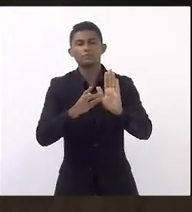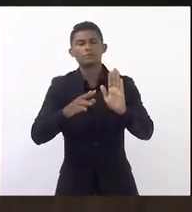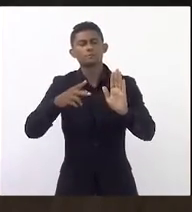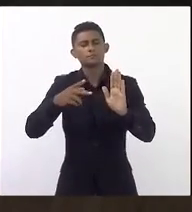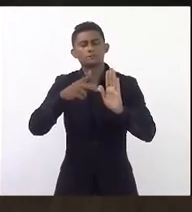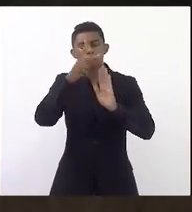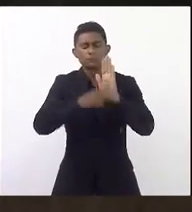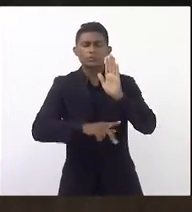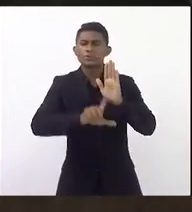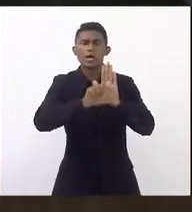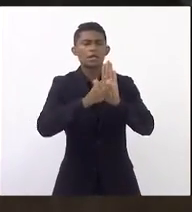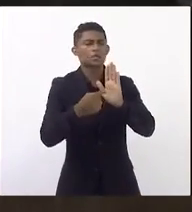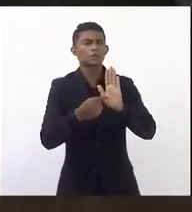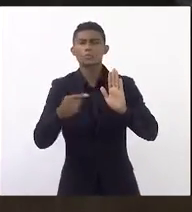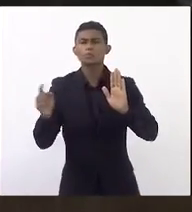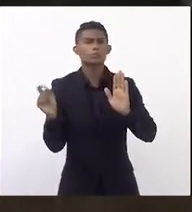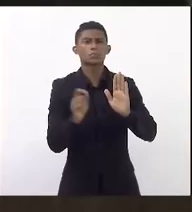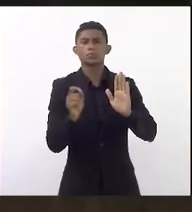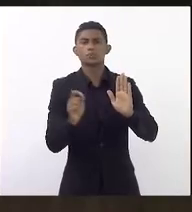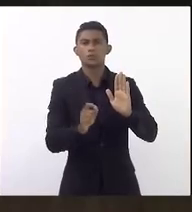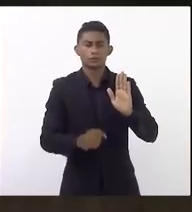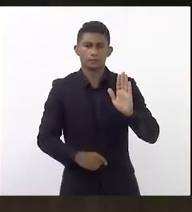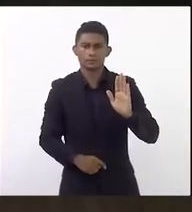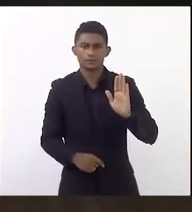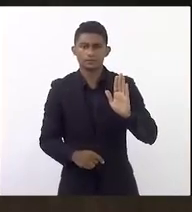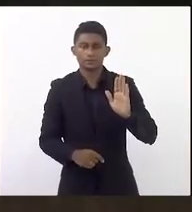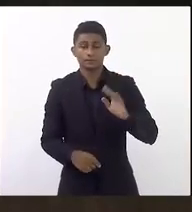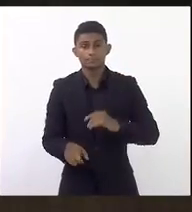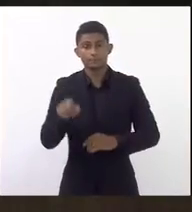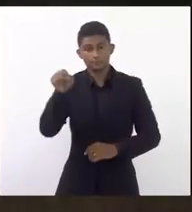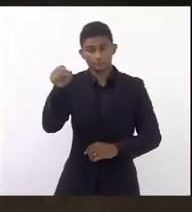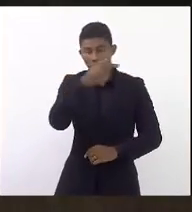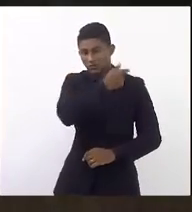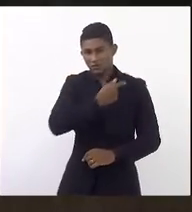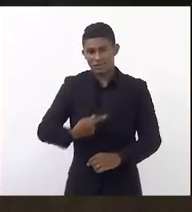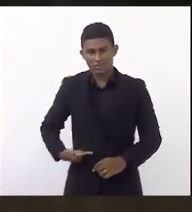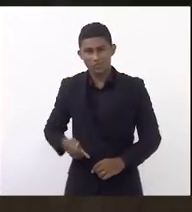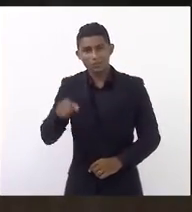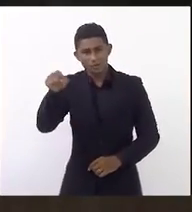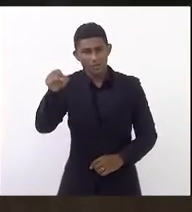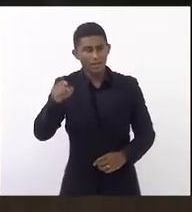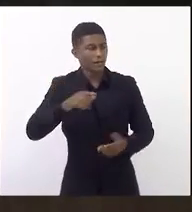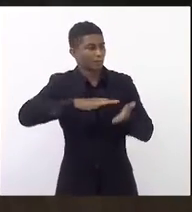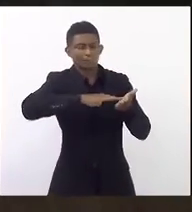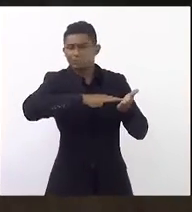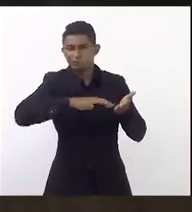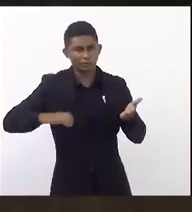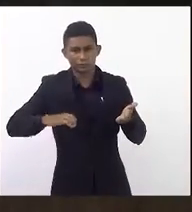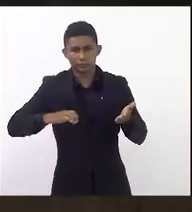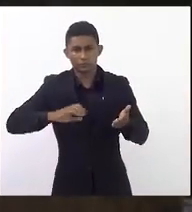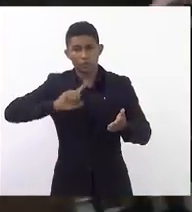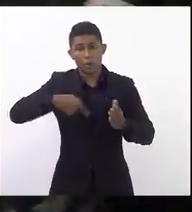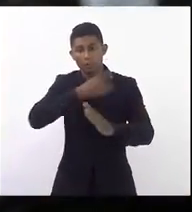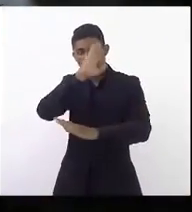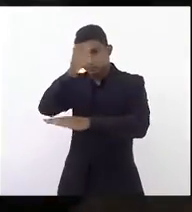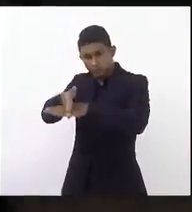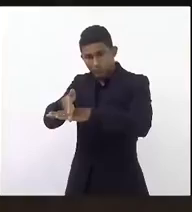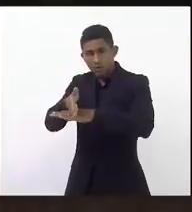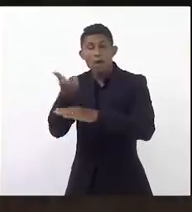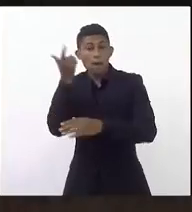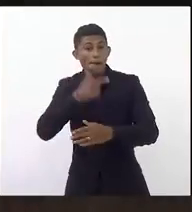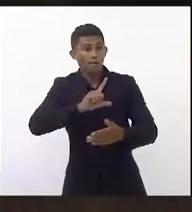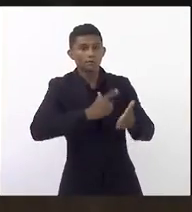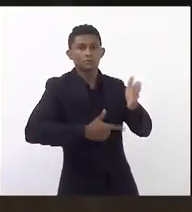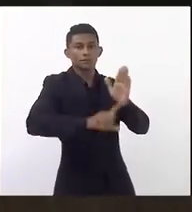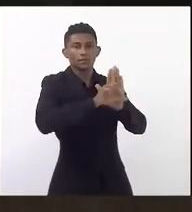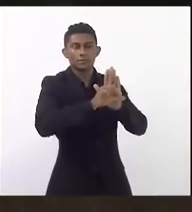projeto, presidente? O governador vetou, nós derrubamos o veto, virou lei, e o governador